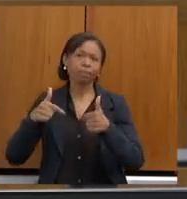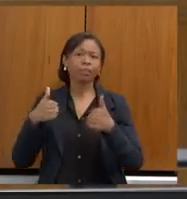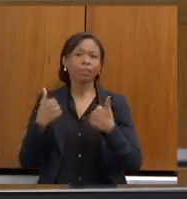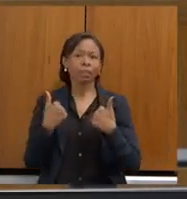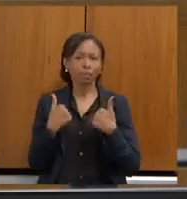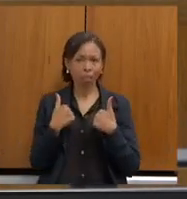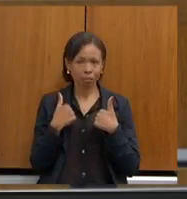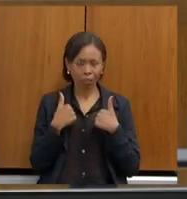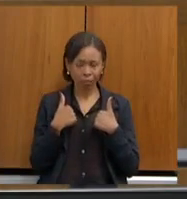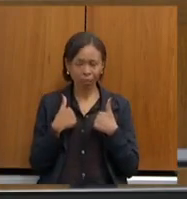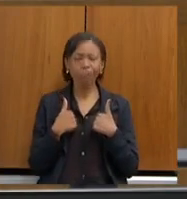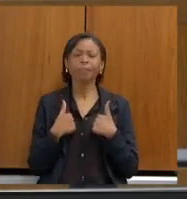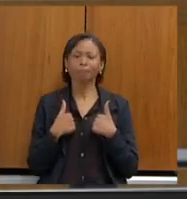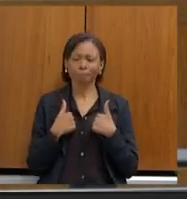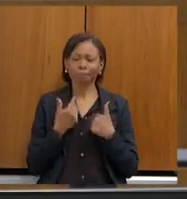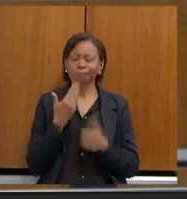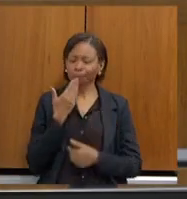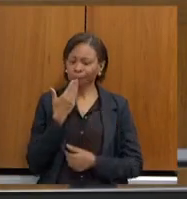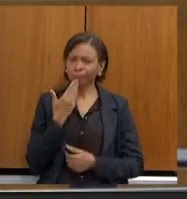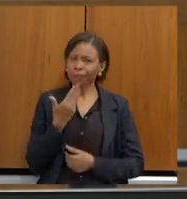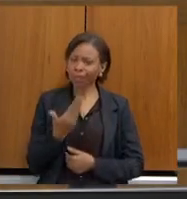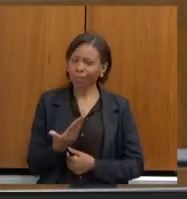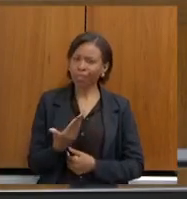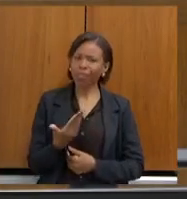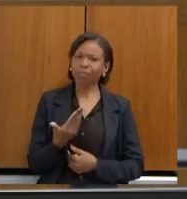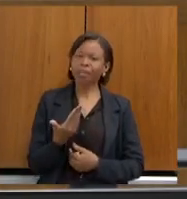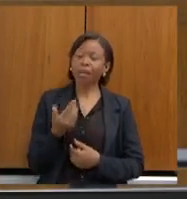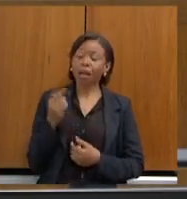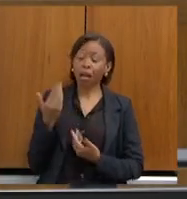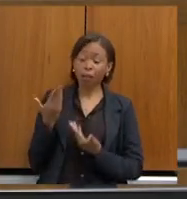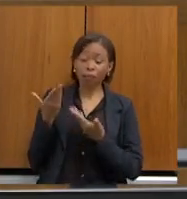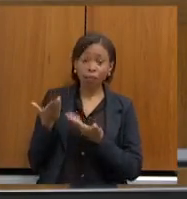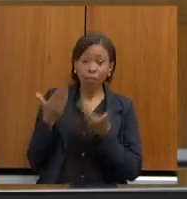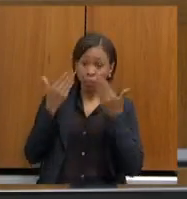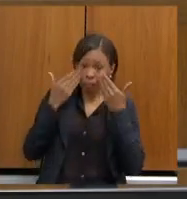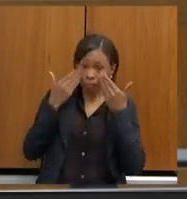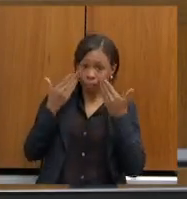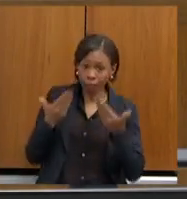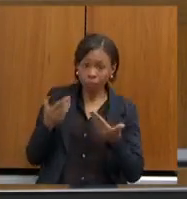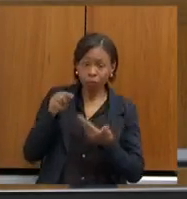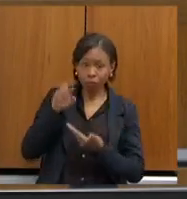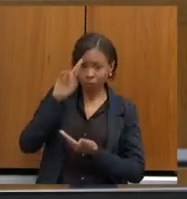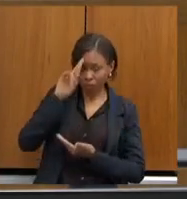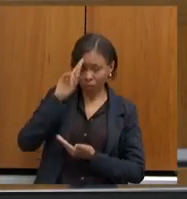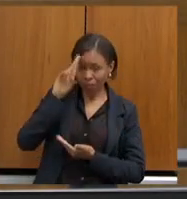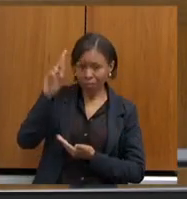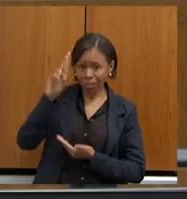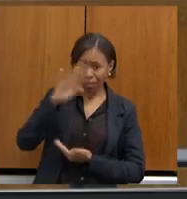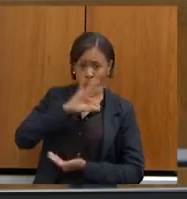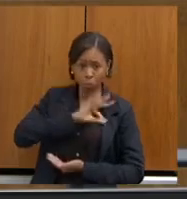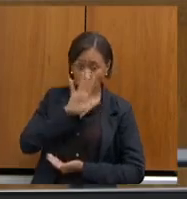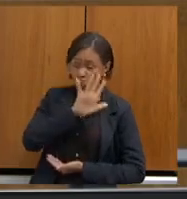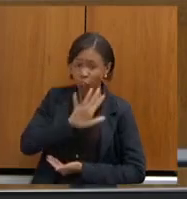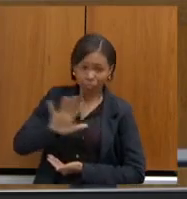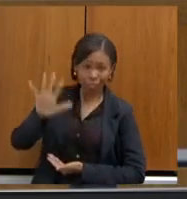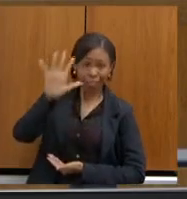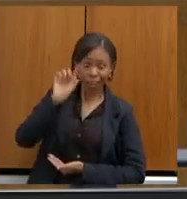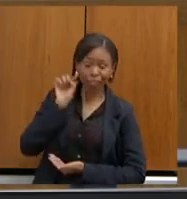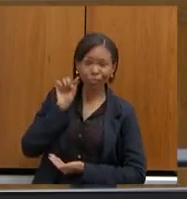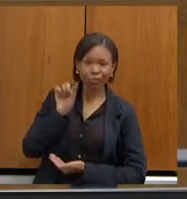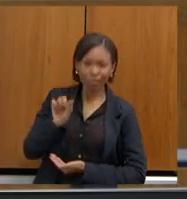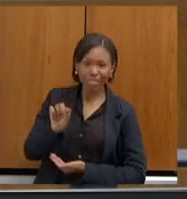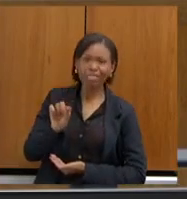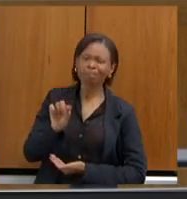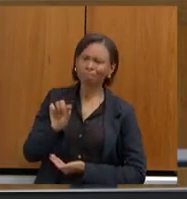favoravelmente apresentando a vossa excelência caríssimo comandante-geral o a nossa gratidão ou essa